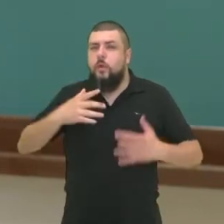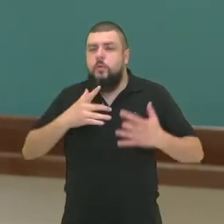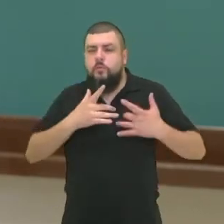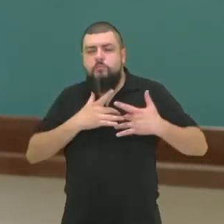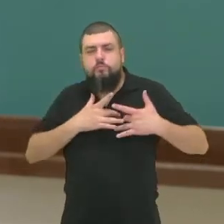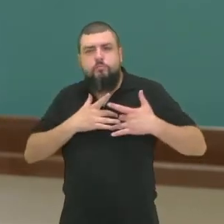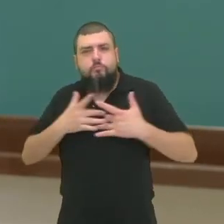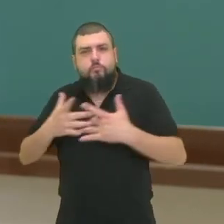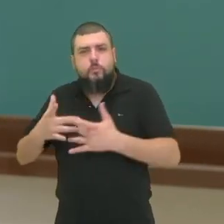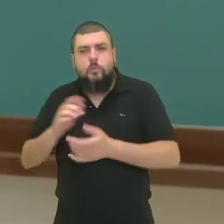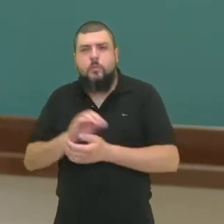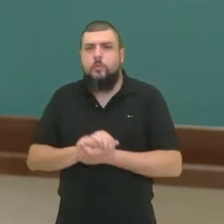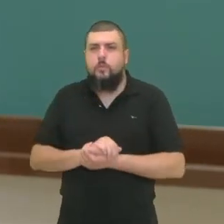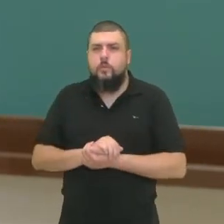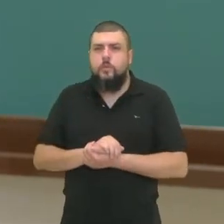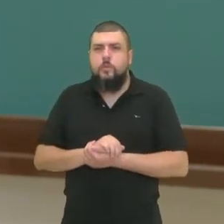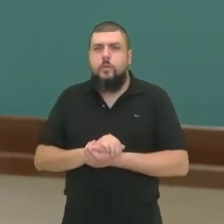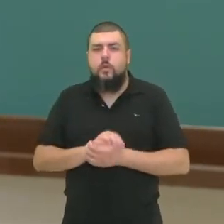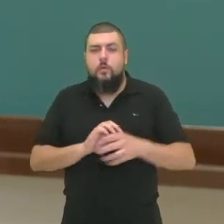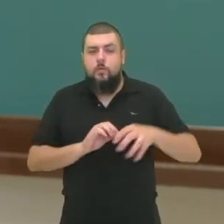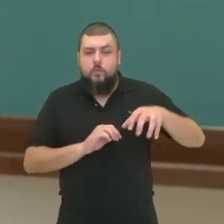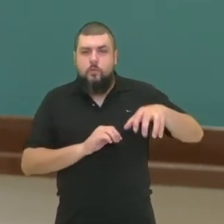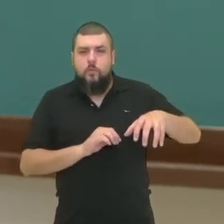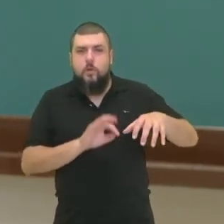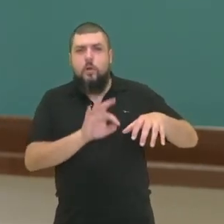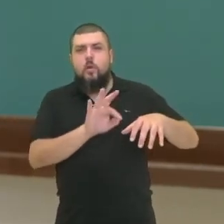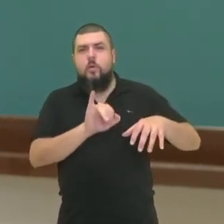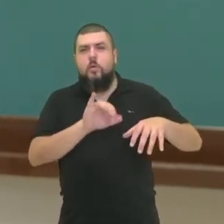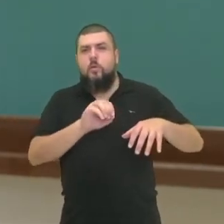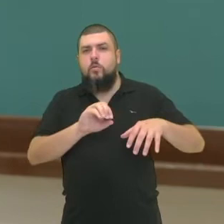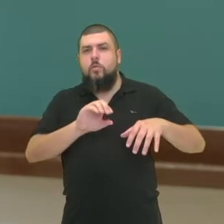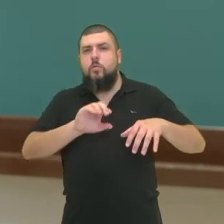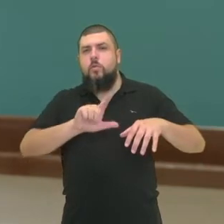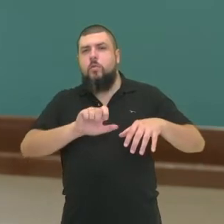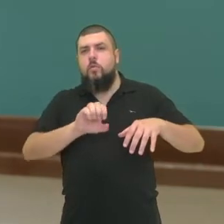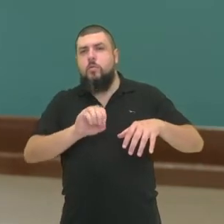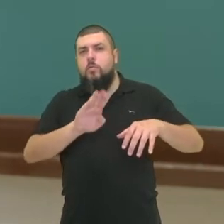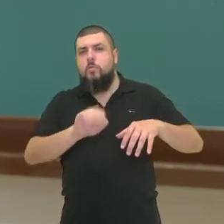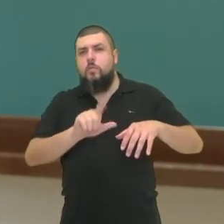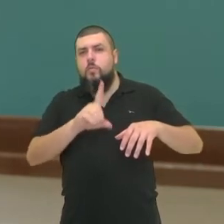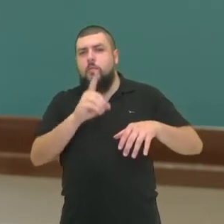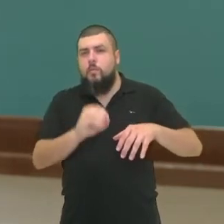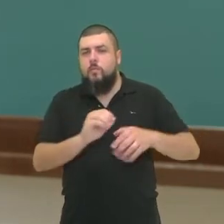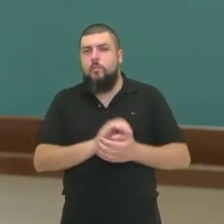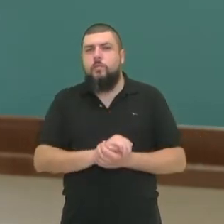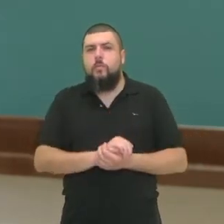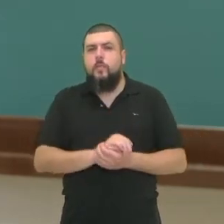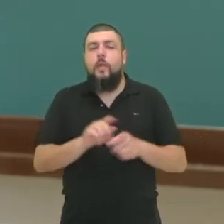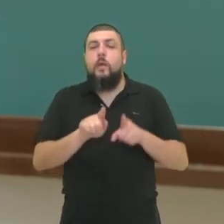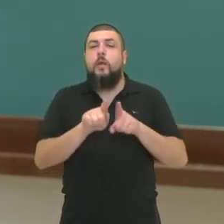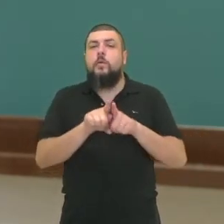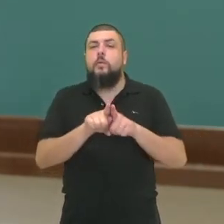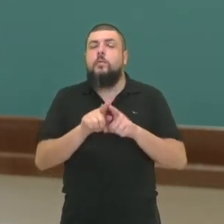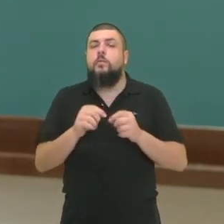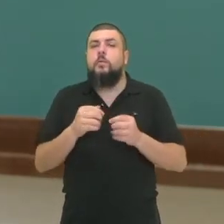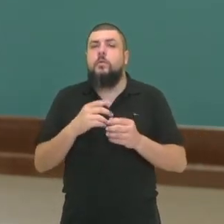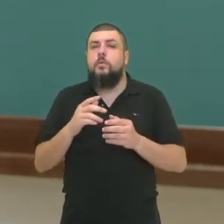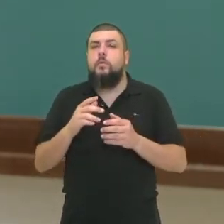entidade, ó, Tio Cleobaldo, né? As pessoas, ó, o que fizeram aqui rapidinho, né? Recordando,